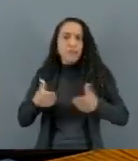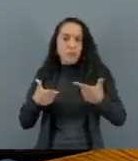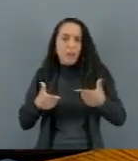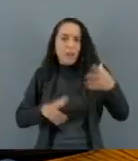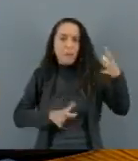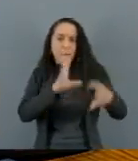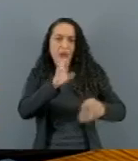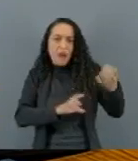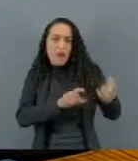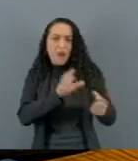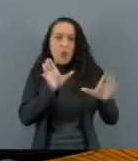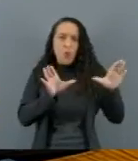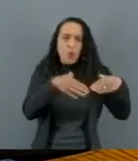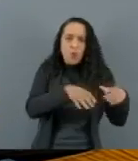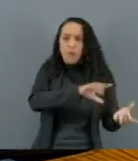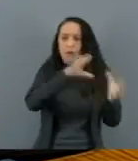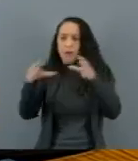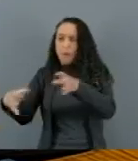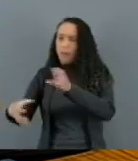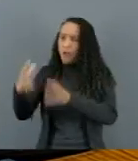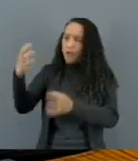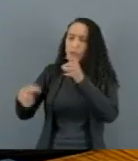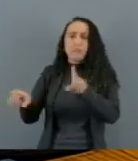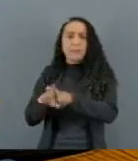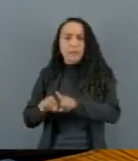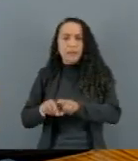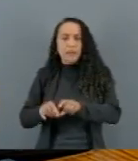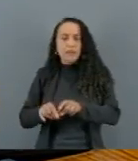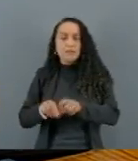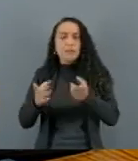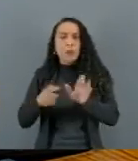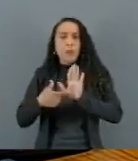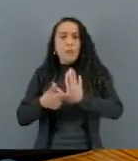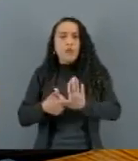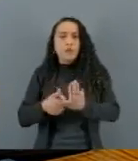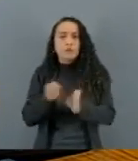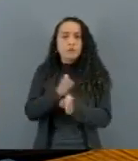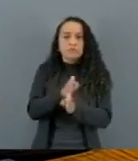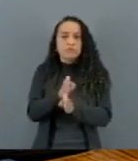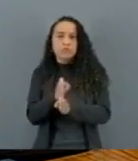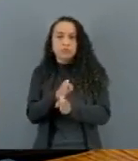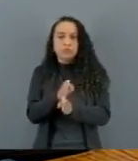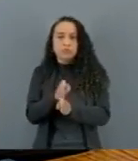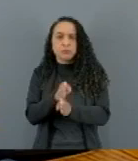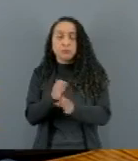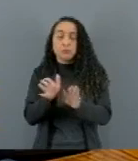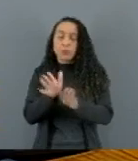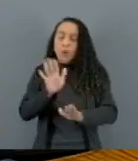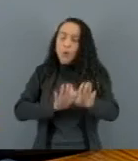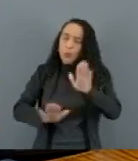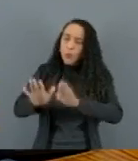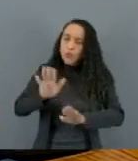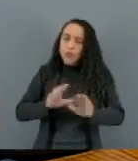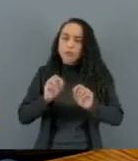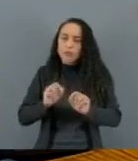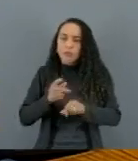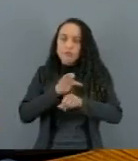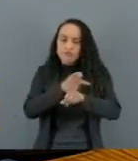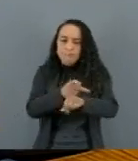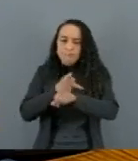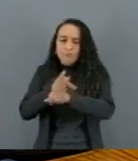lado, brigou com o outro, que mostra a sua isenção e o seu cuidado de querer buscar a verdade,